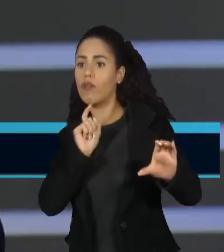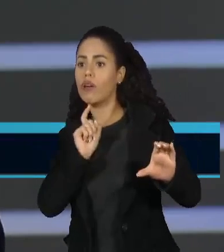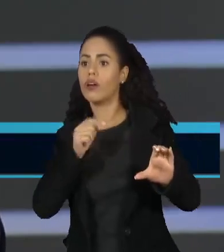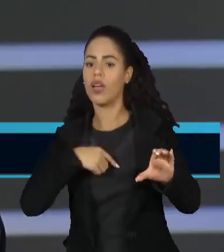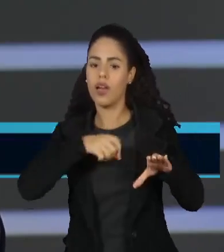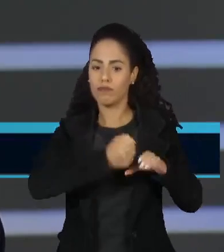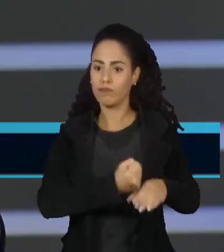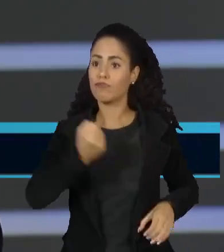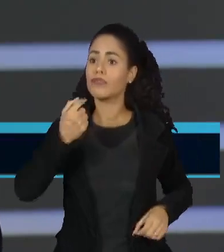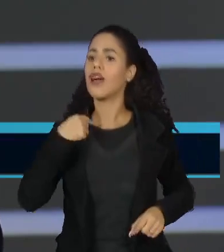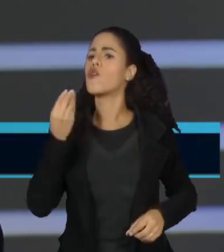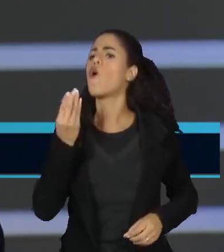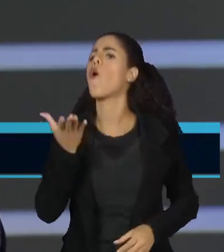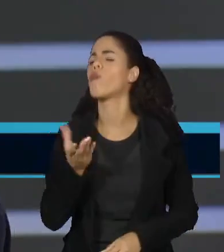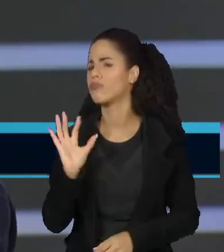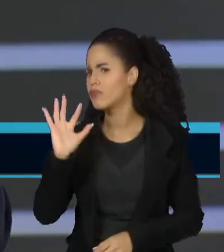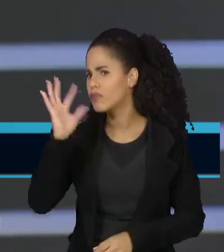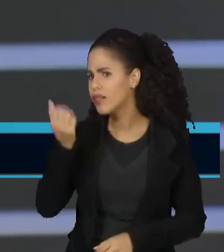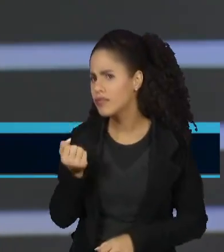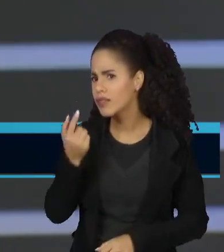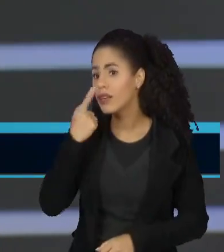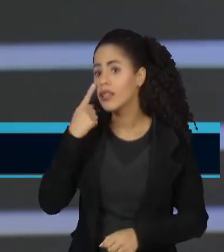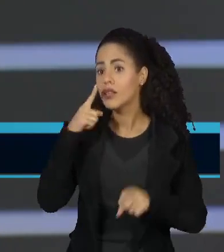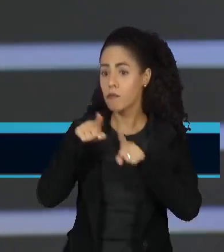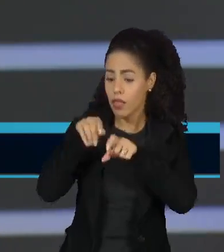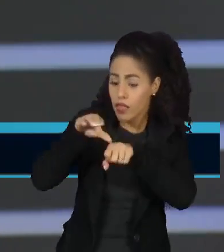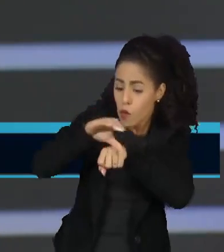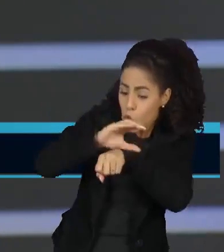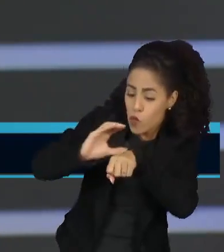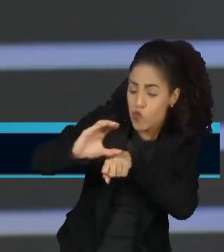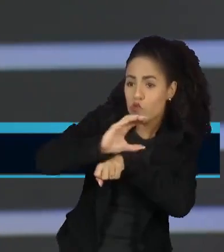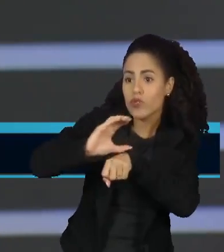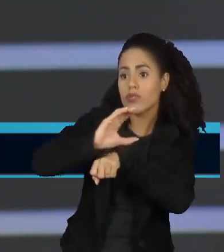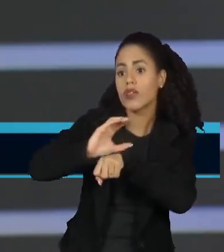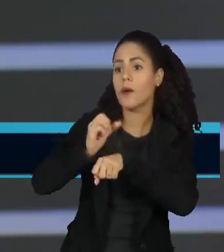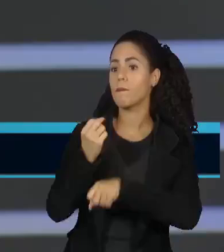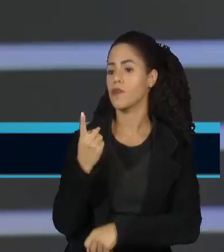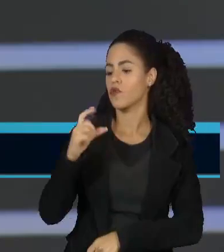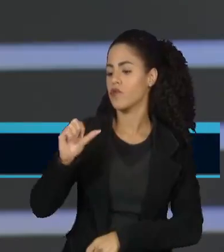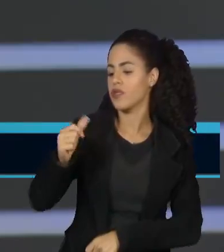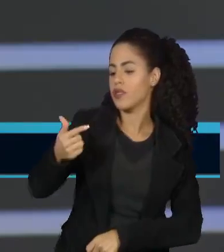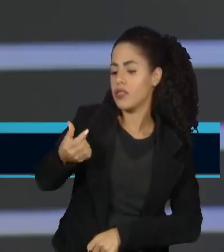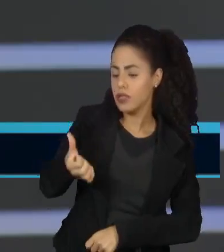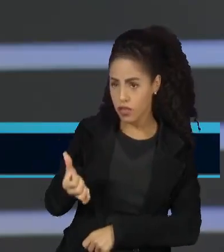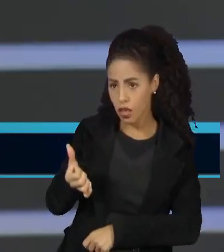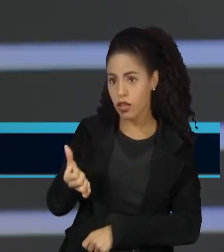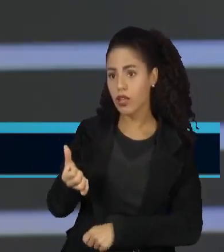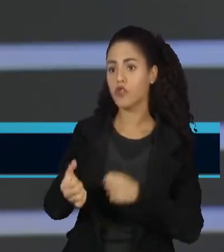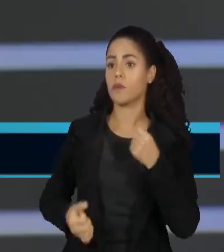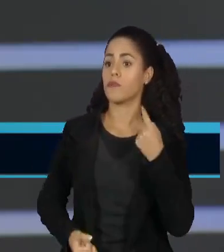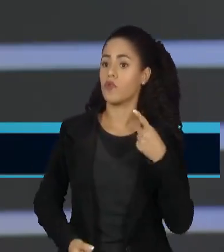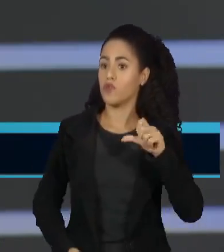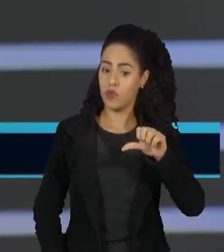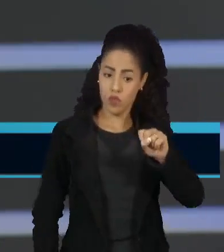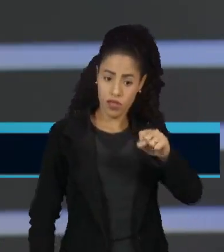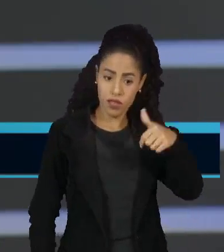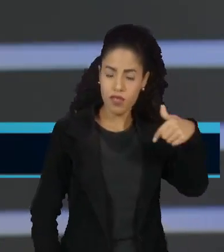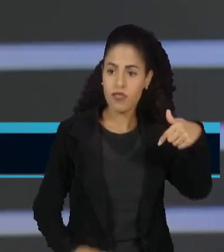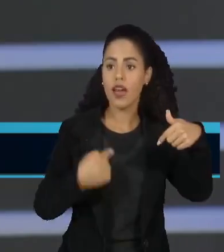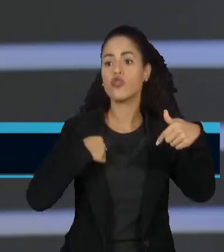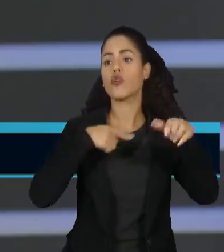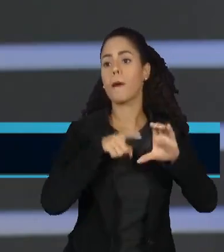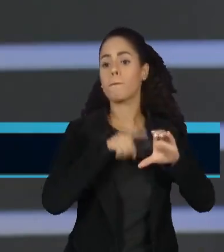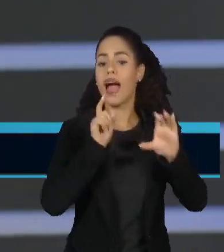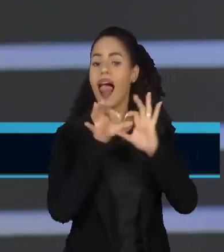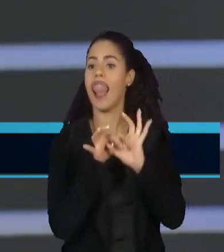da democracia e das liberdades e da Constituição, produto de 1776, que é 1787, da independência. Veja